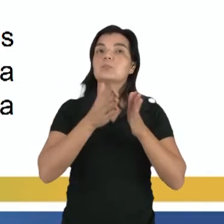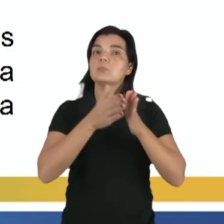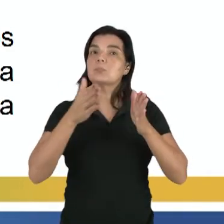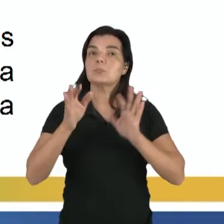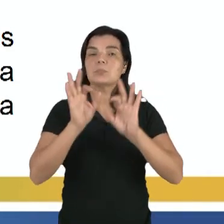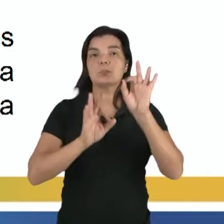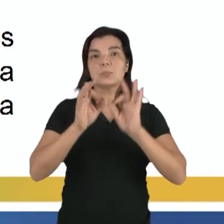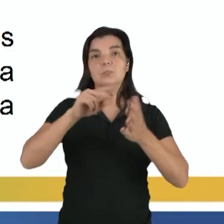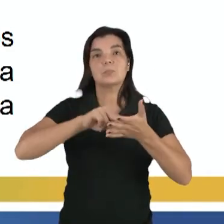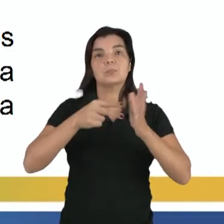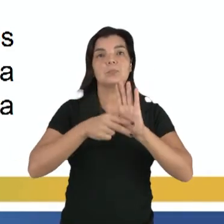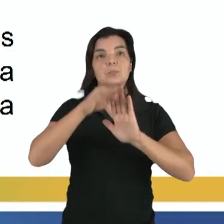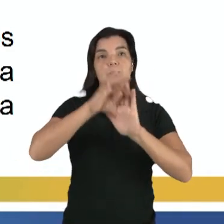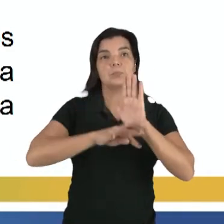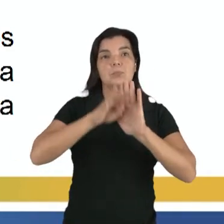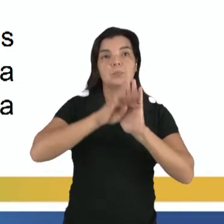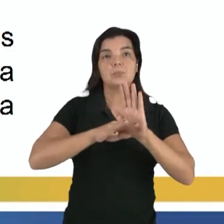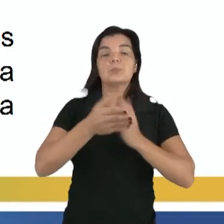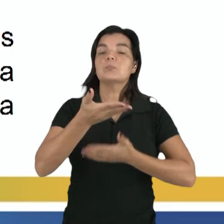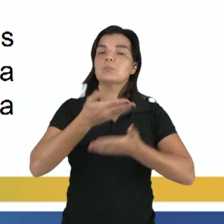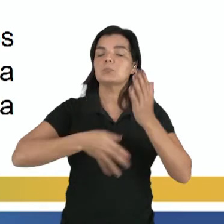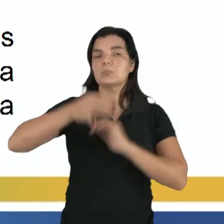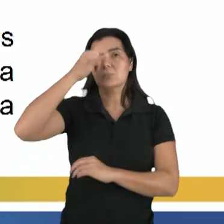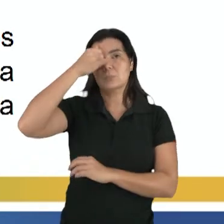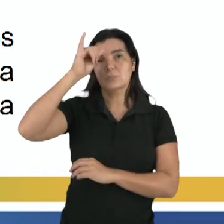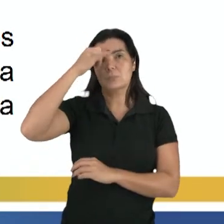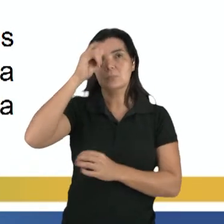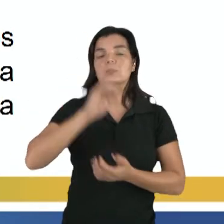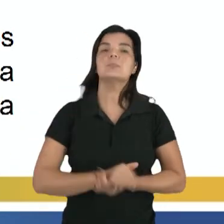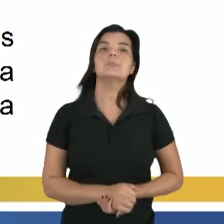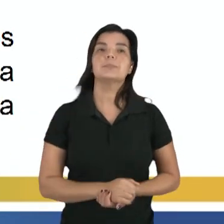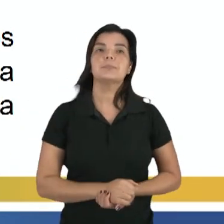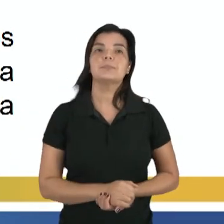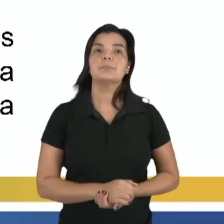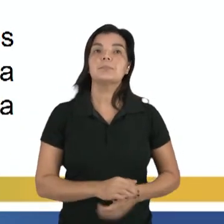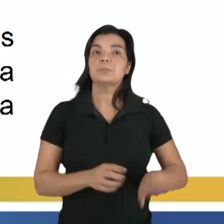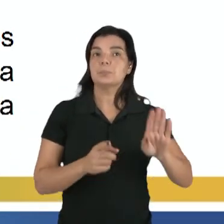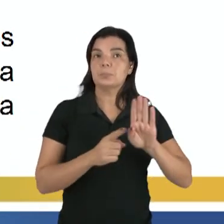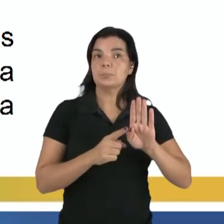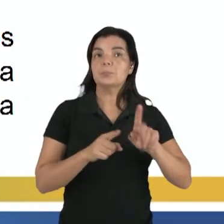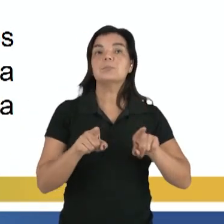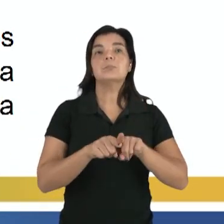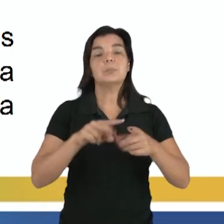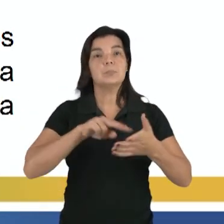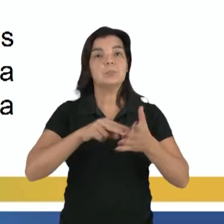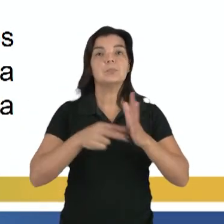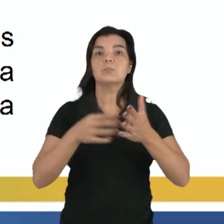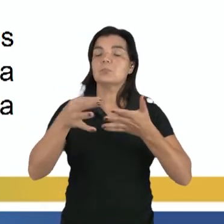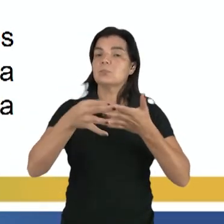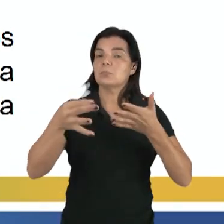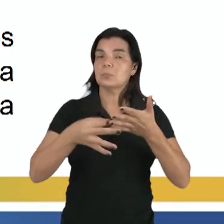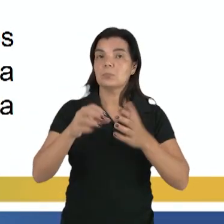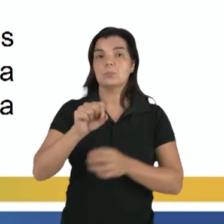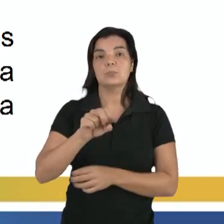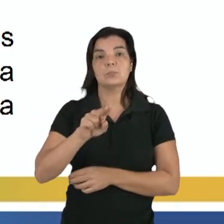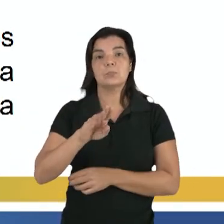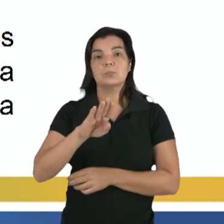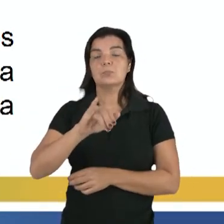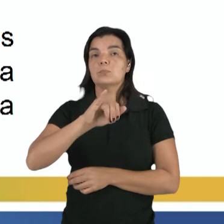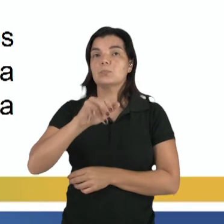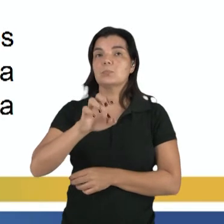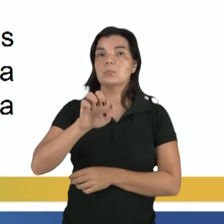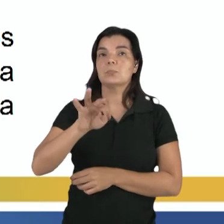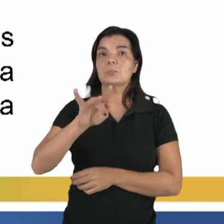podemos associá-la ao processo de construção de sentidos do texto e articulação das ideias. B. Por serem os